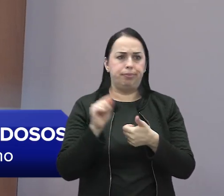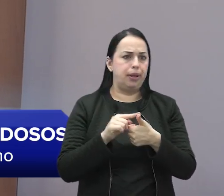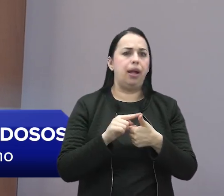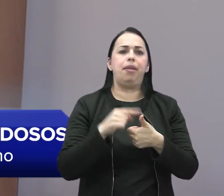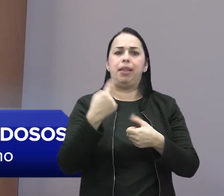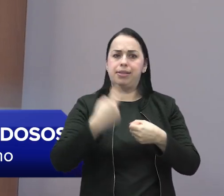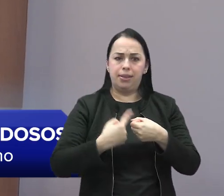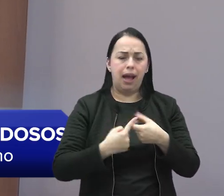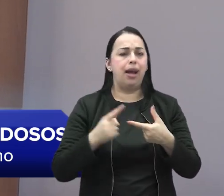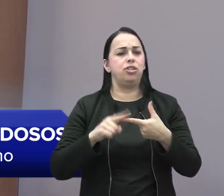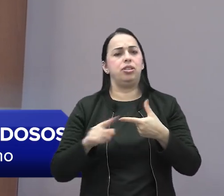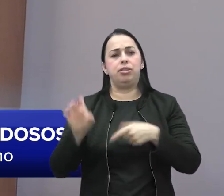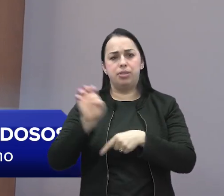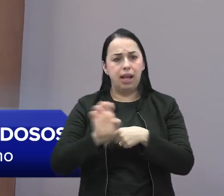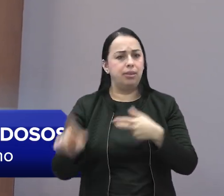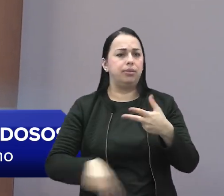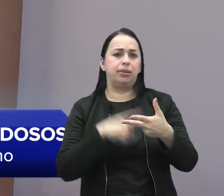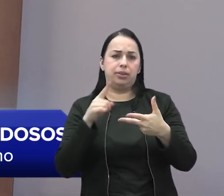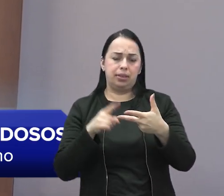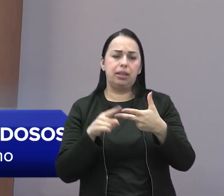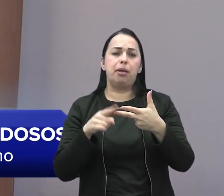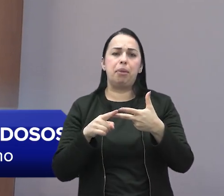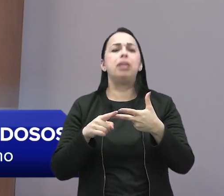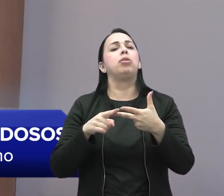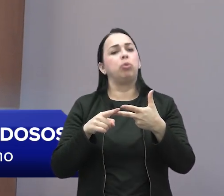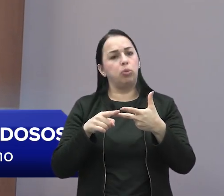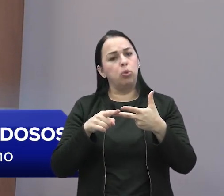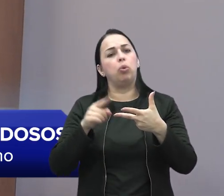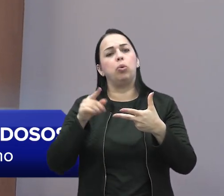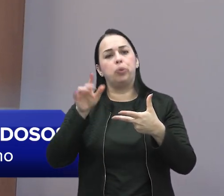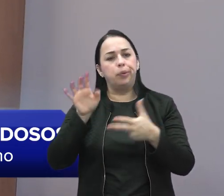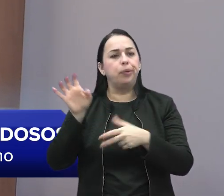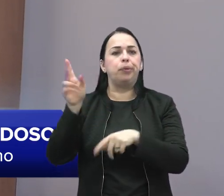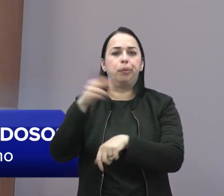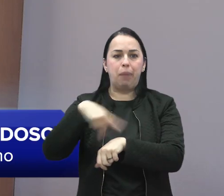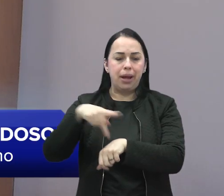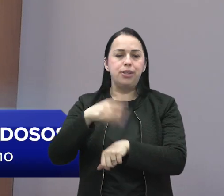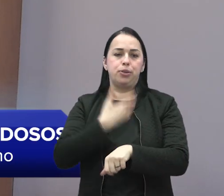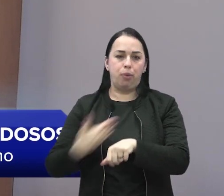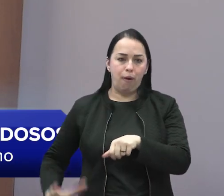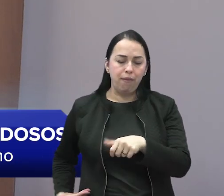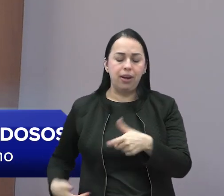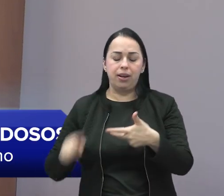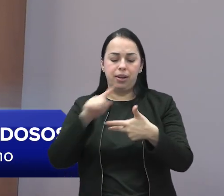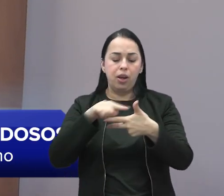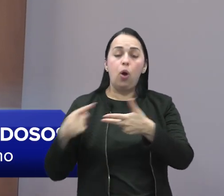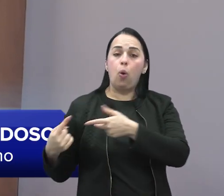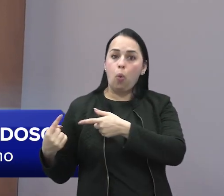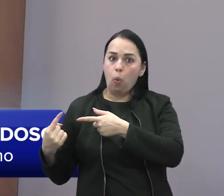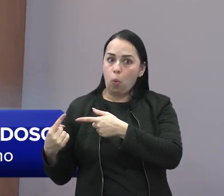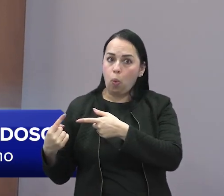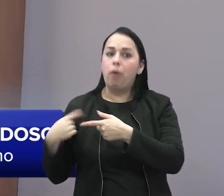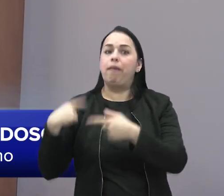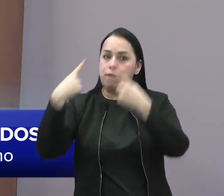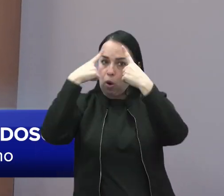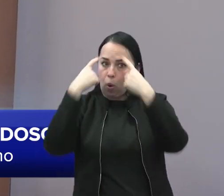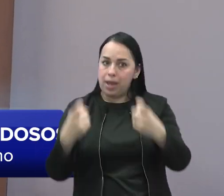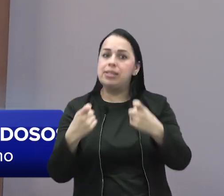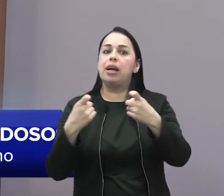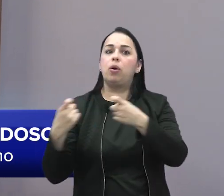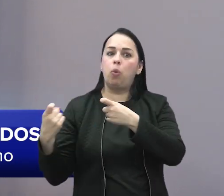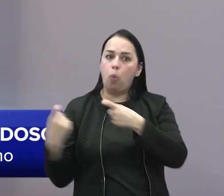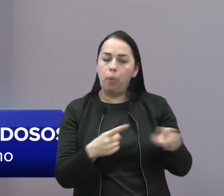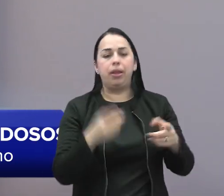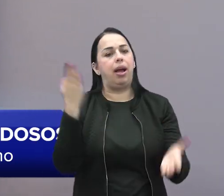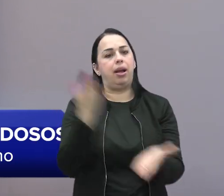nível municipal, estadual e até a federação. Criar política pública de combate à violência contra a pessoa idosa. E